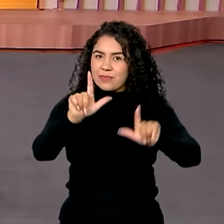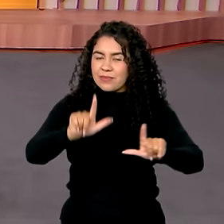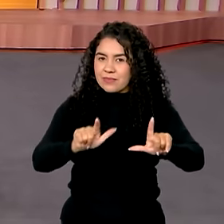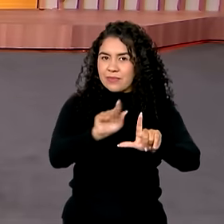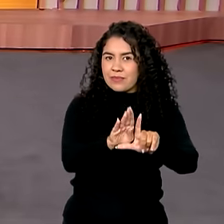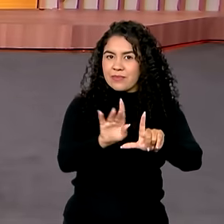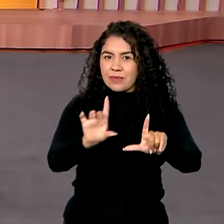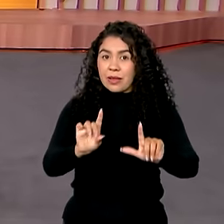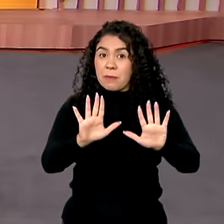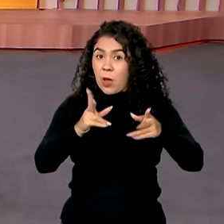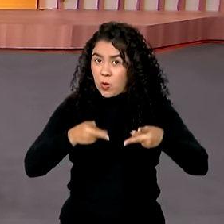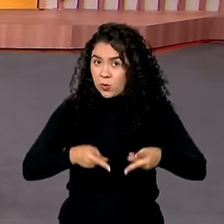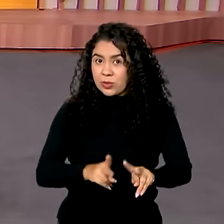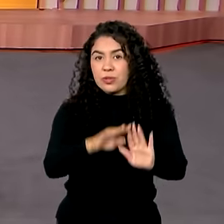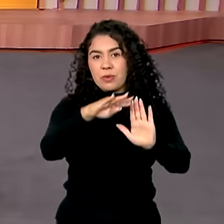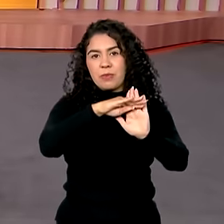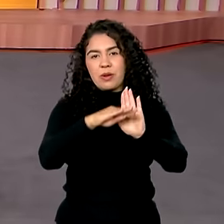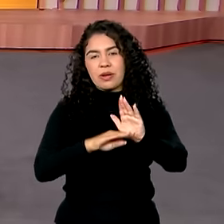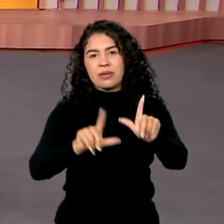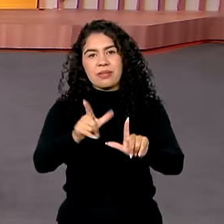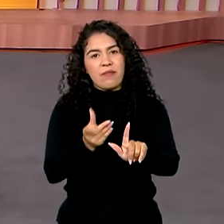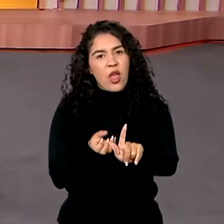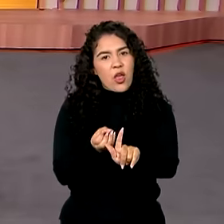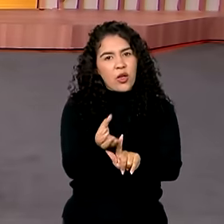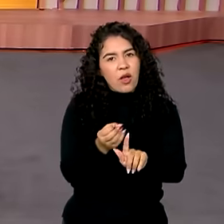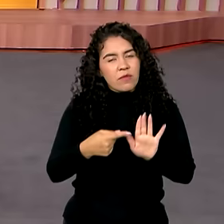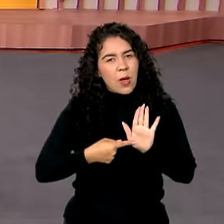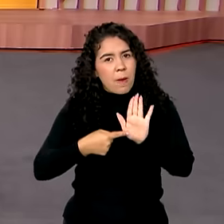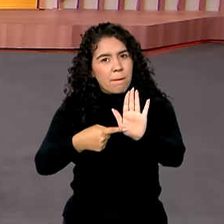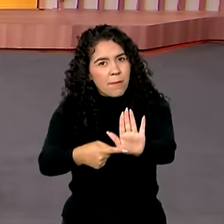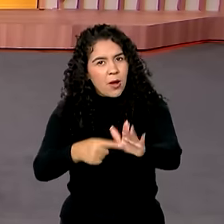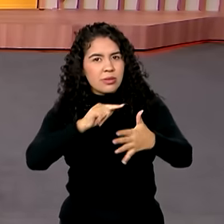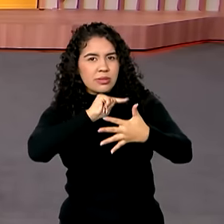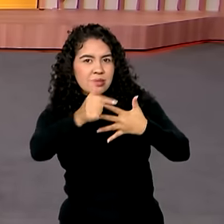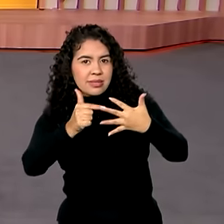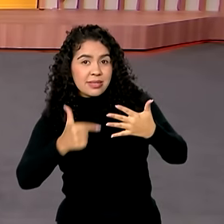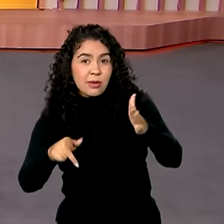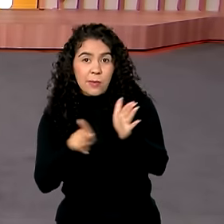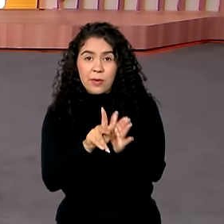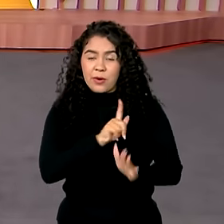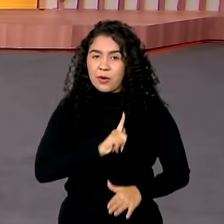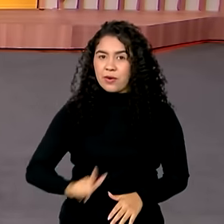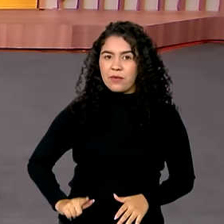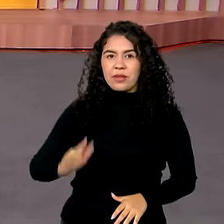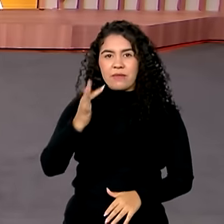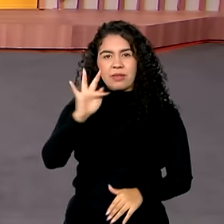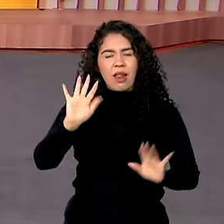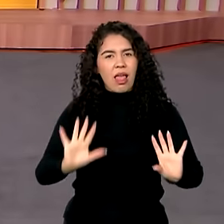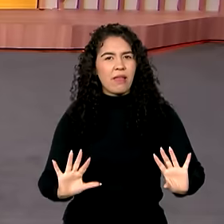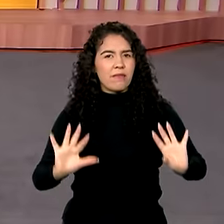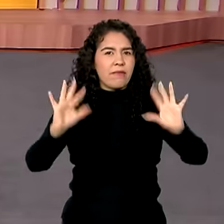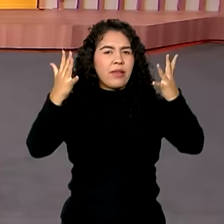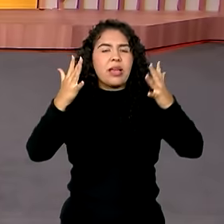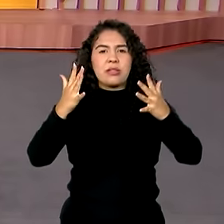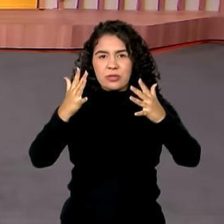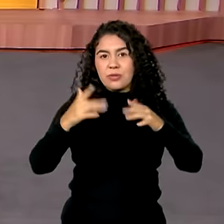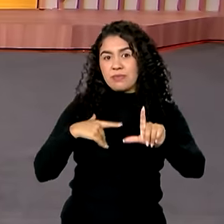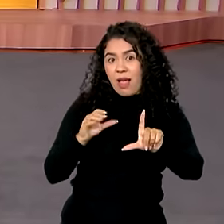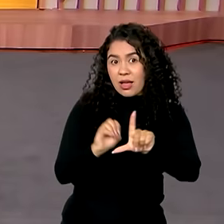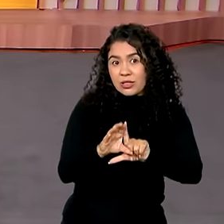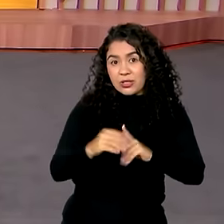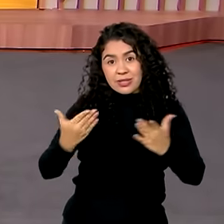aqui, mas o Canal GOV segue com a programação mostrando todas as ações do governo federal com eventos ao vivo, dicas e